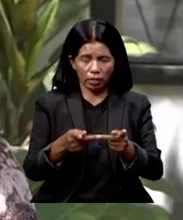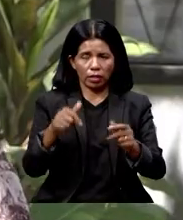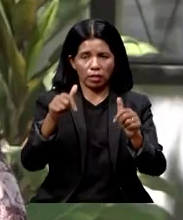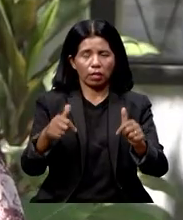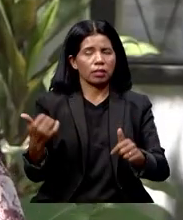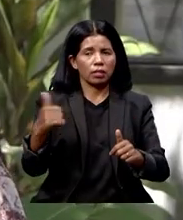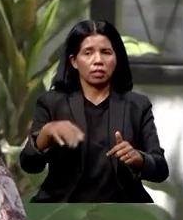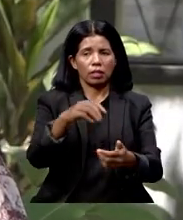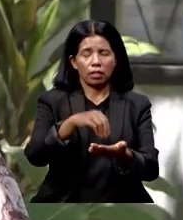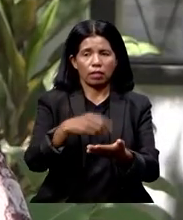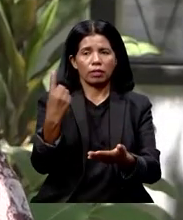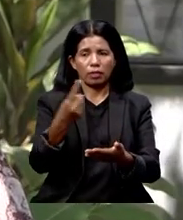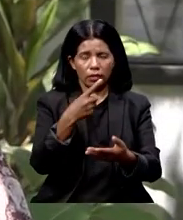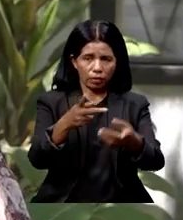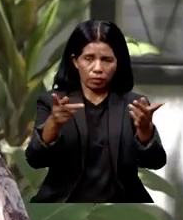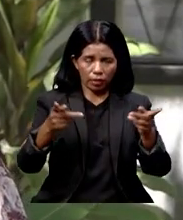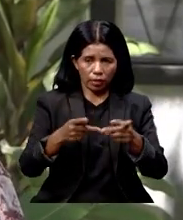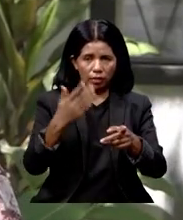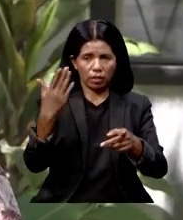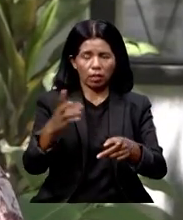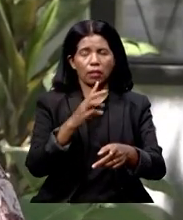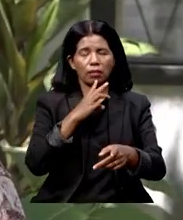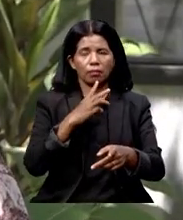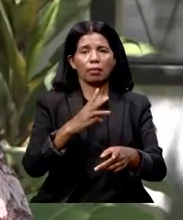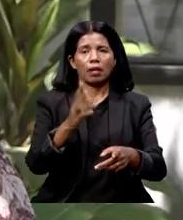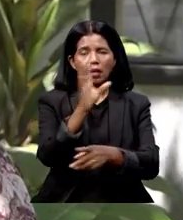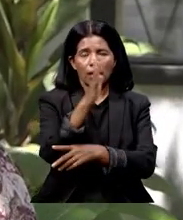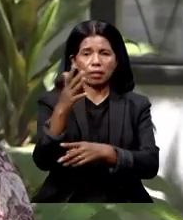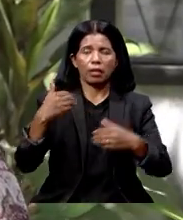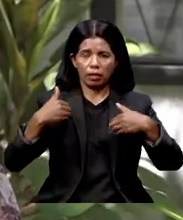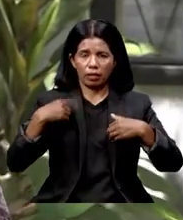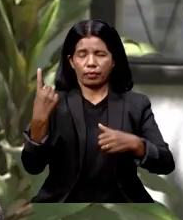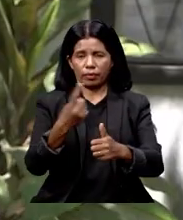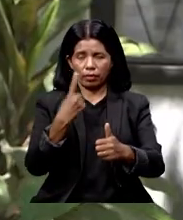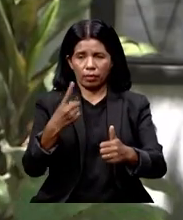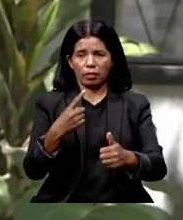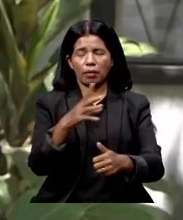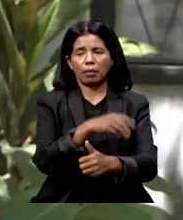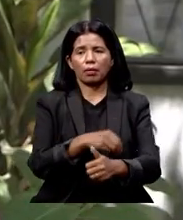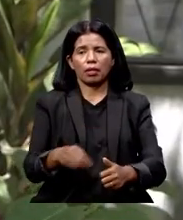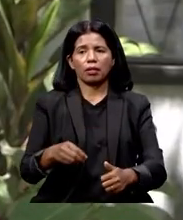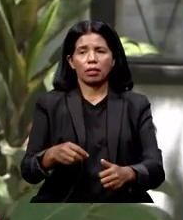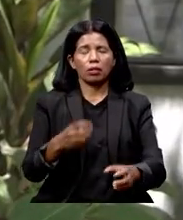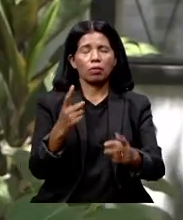sira conserva na fati, fatine, a huris iha na fati, a bele KRB, hira